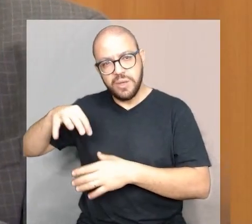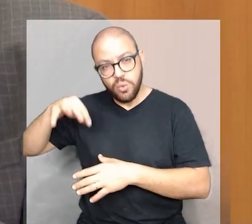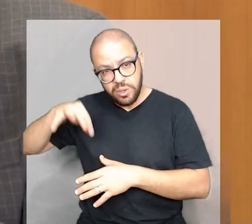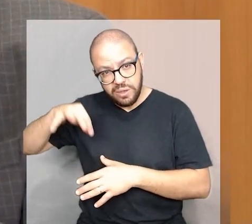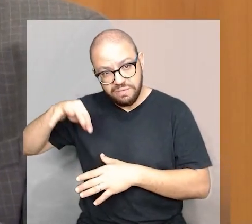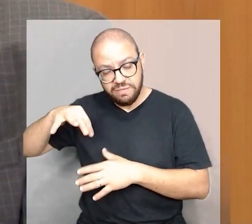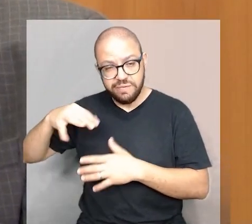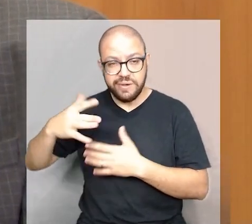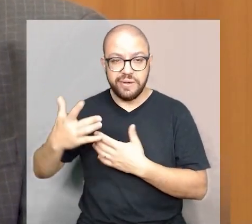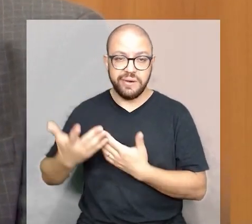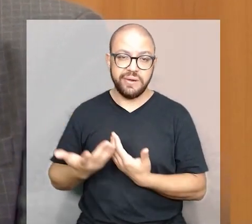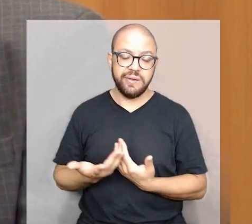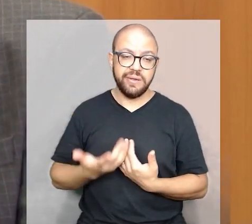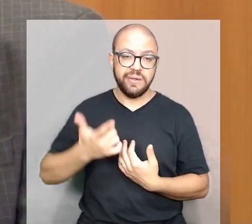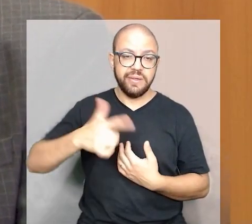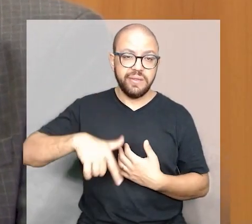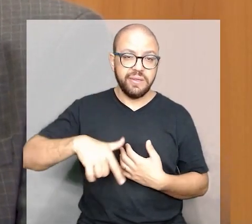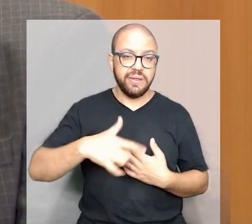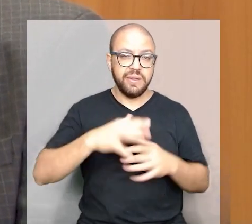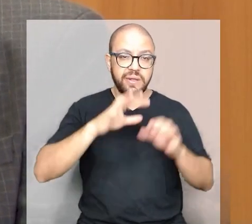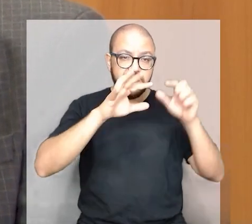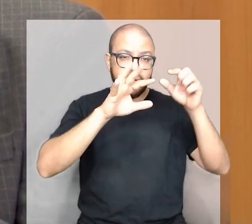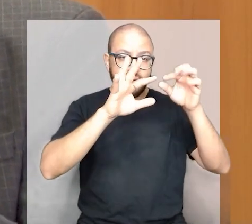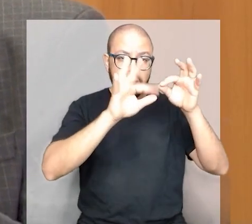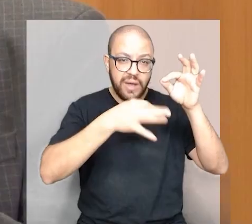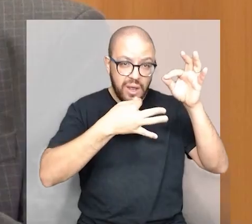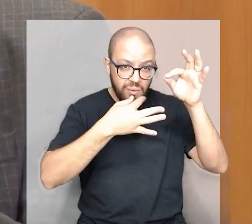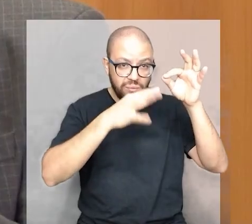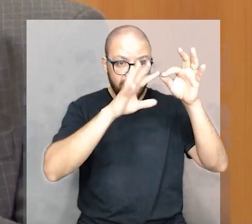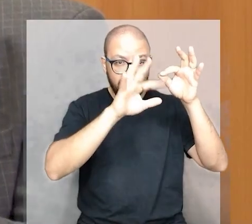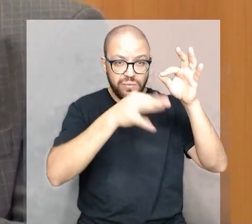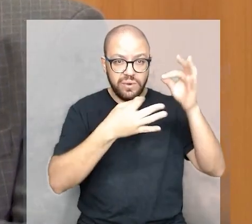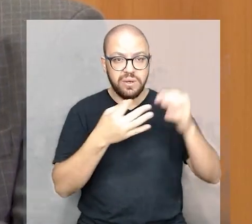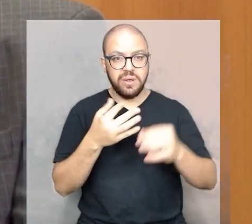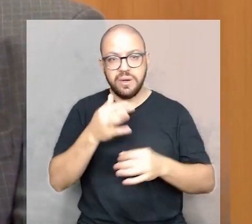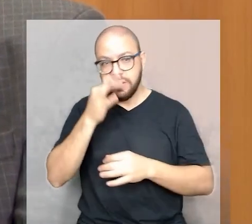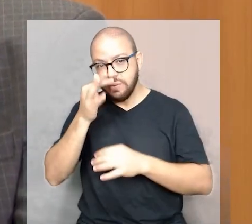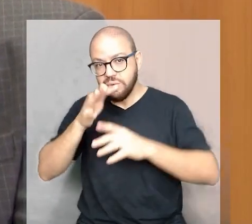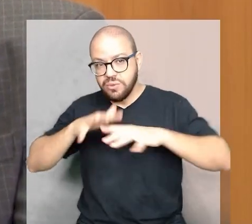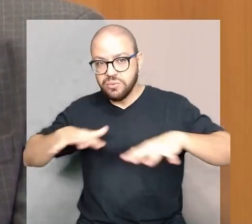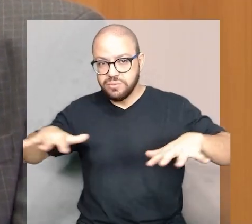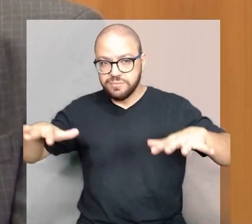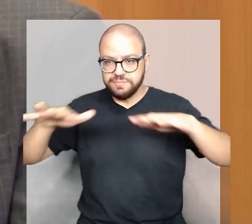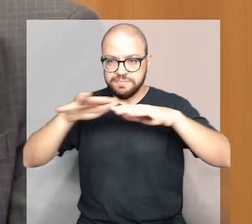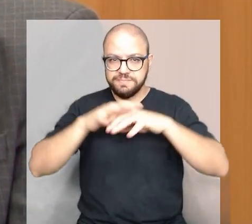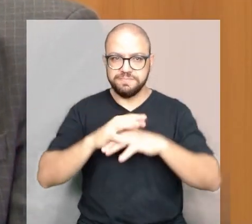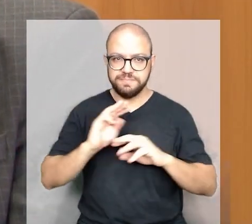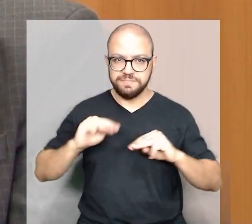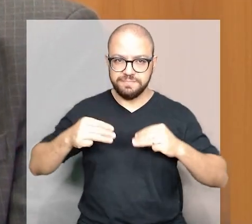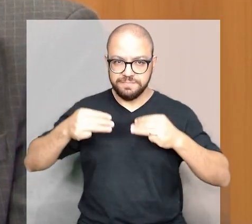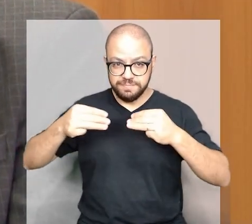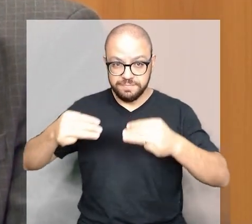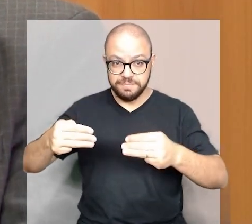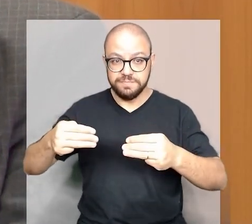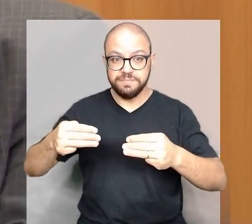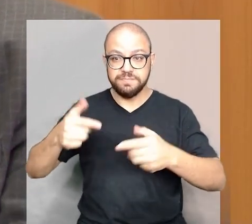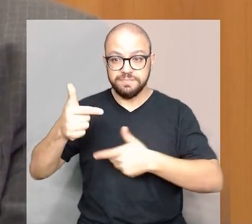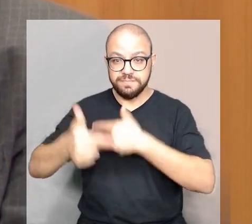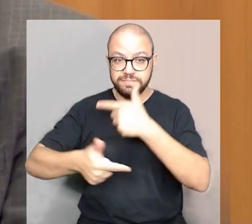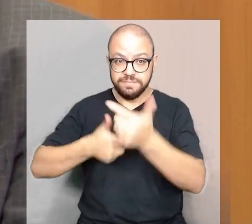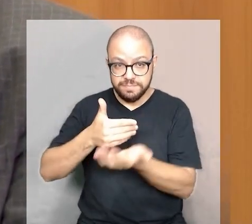né? na fruticultura, que é firmado com o Ministério do Trabalho e Emprego, né? O ministro Luiz